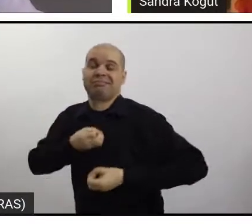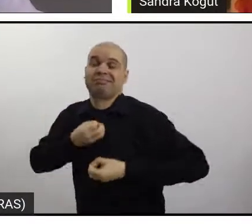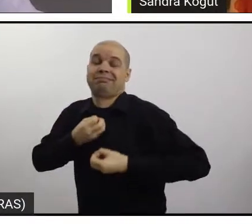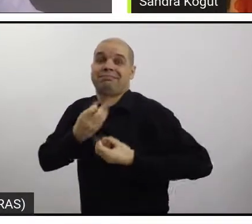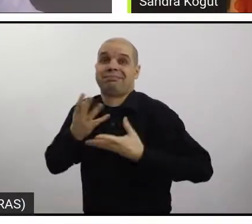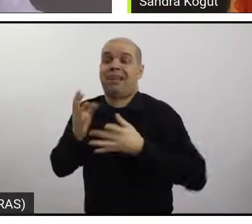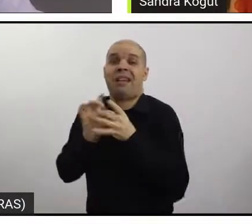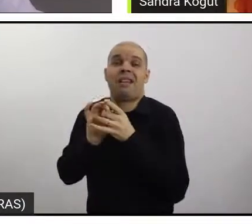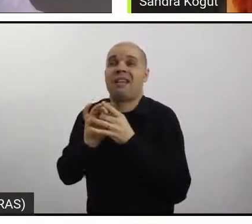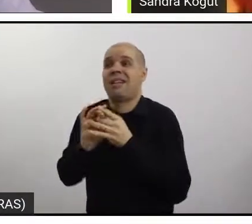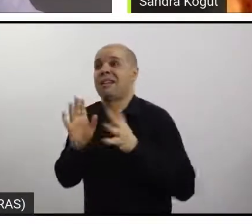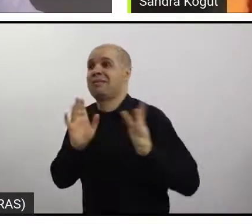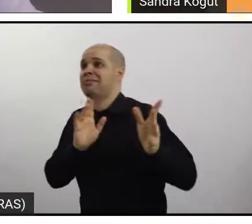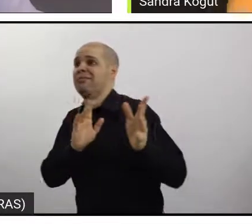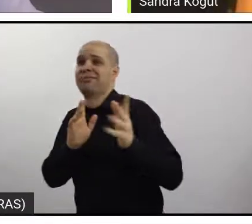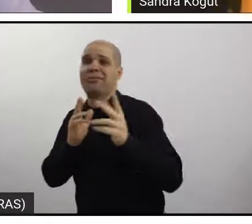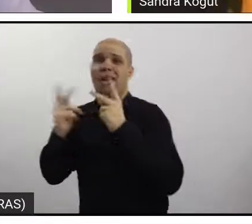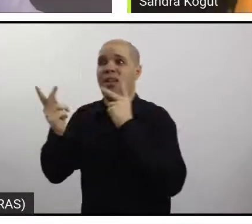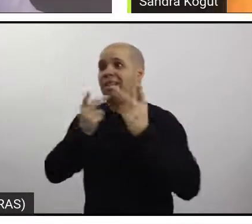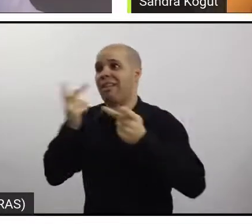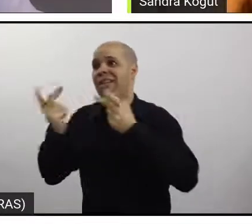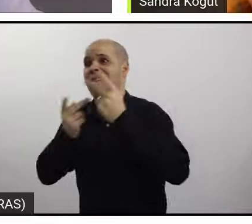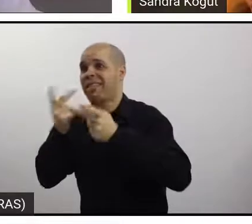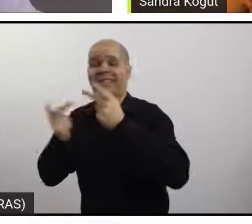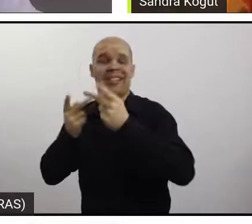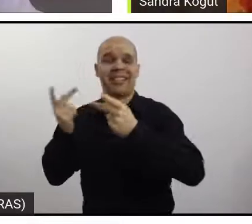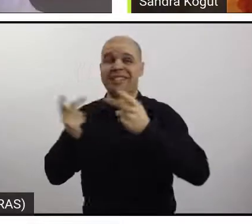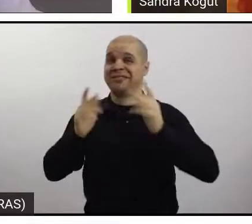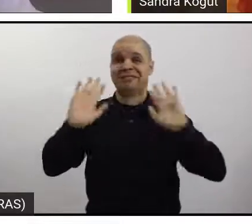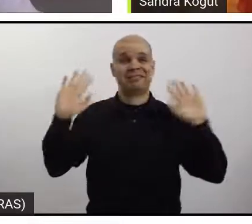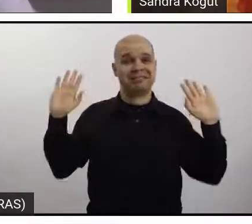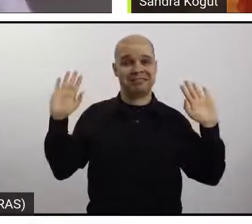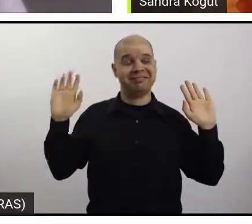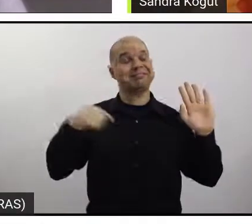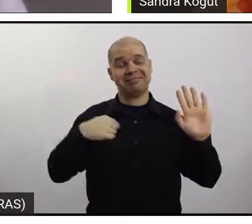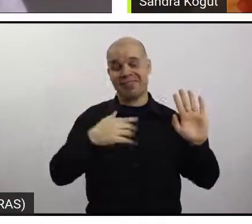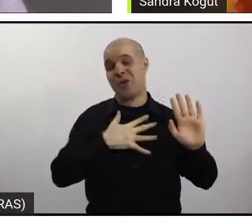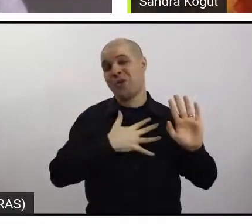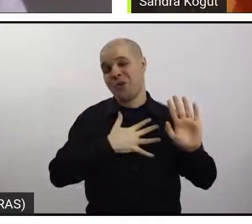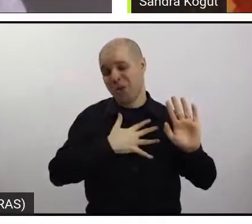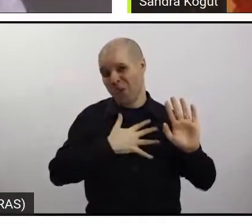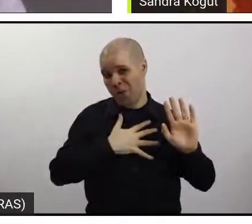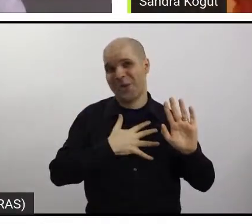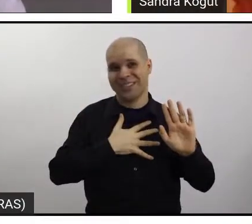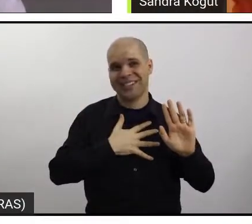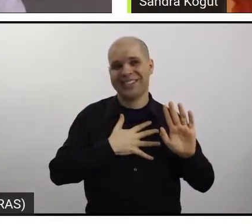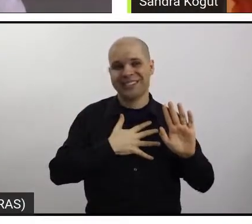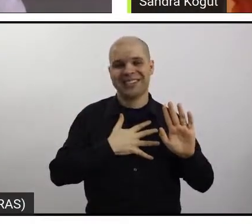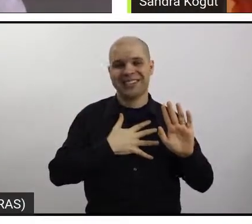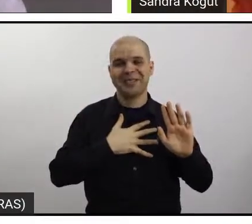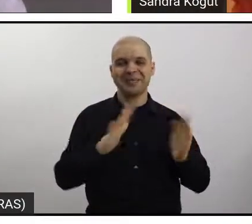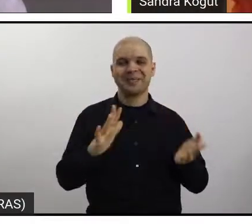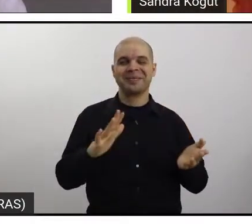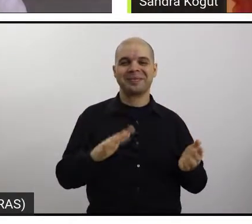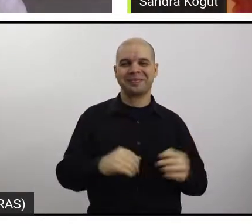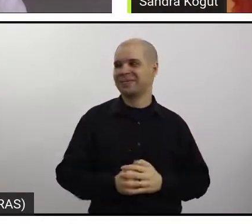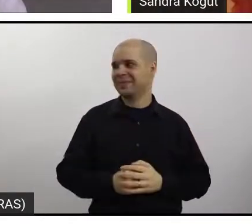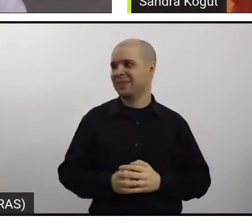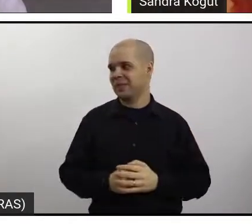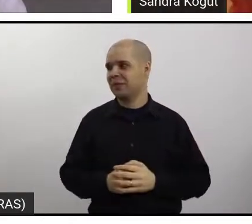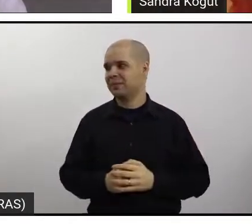fundo, a questão que atravessa tudo, que eu me pergunto até hoje, em tudo que eu faço, é qual é a relação de